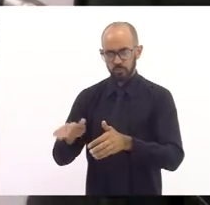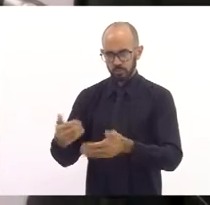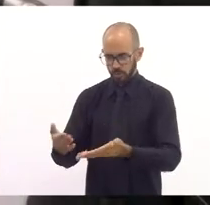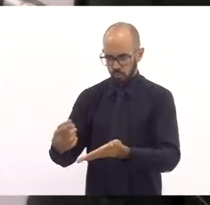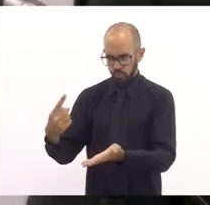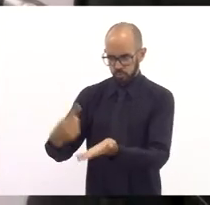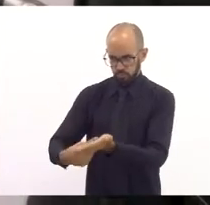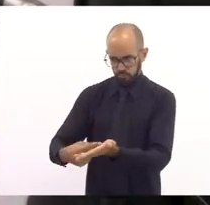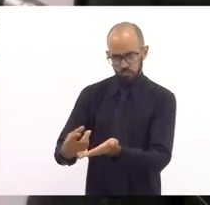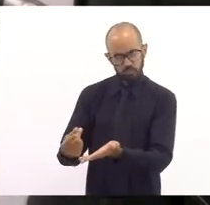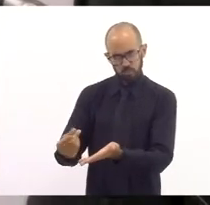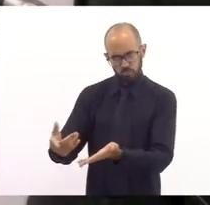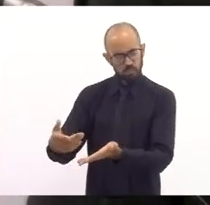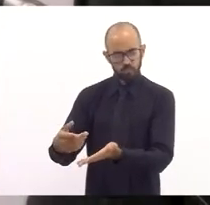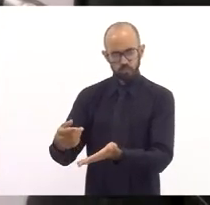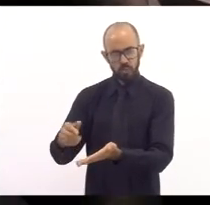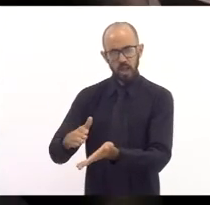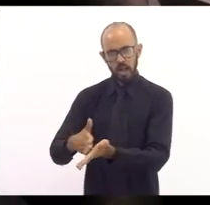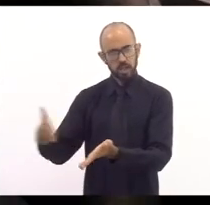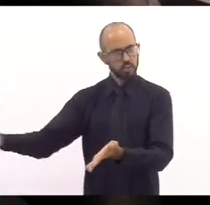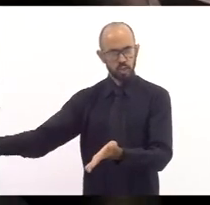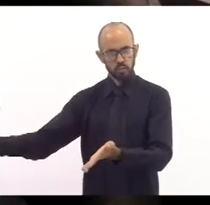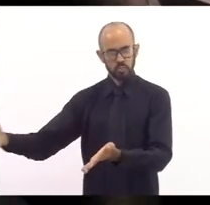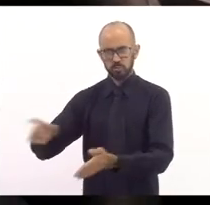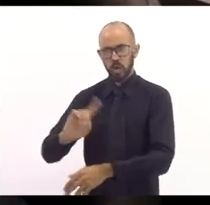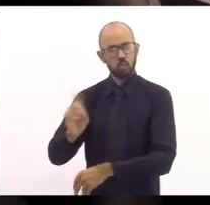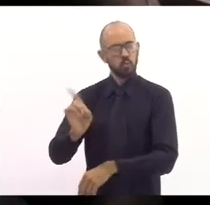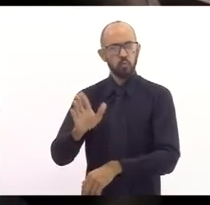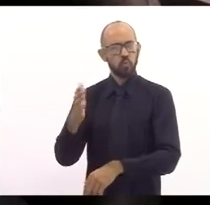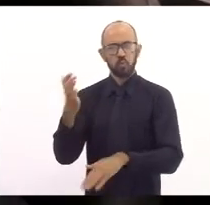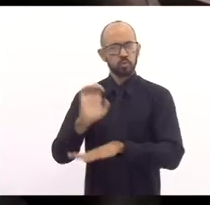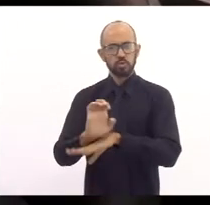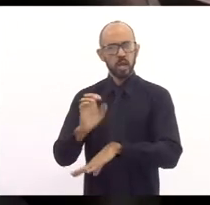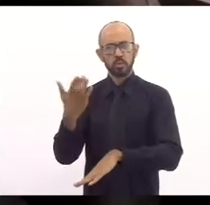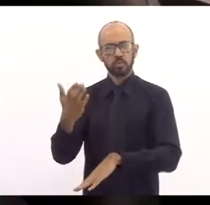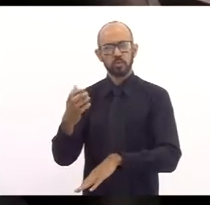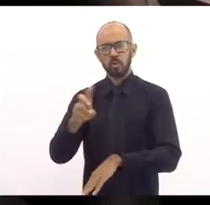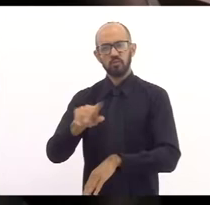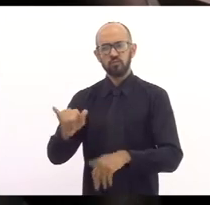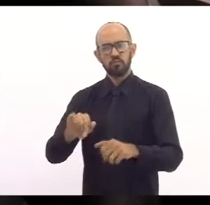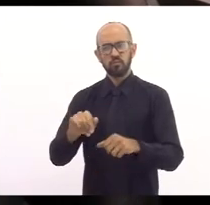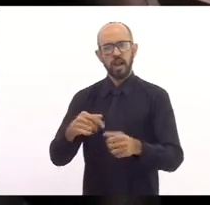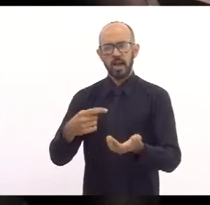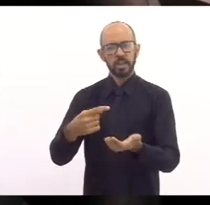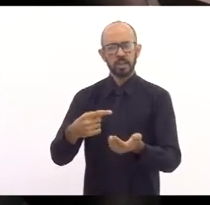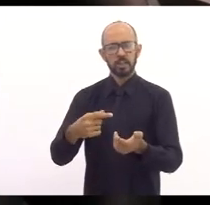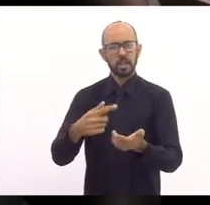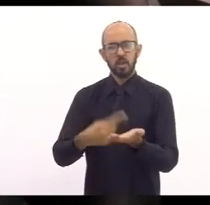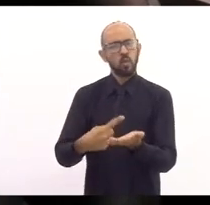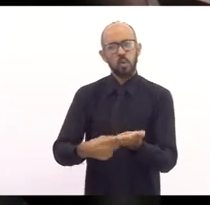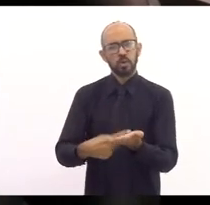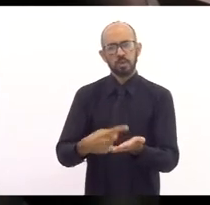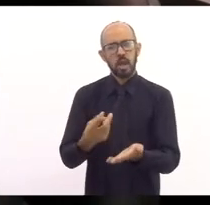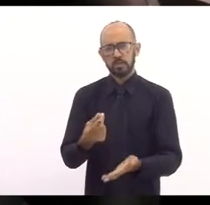die. O Estado não pensa em expectativa ou possibilidade de novas tarifas, a questão é de manter.